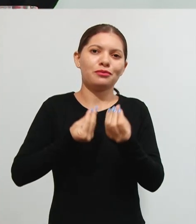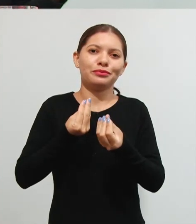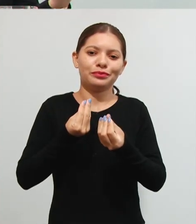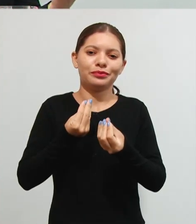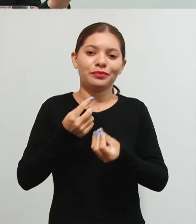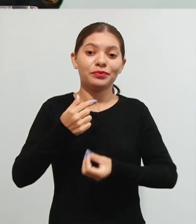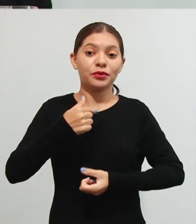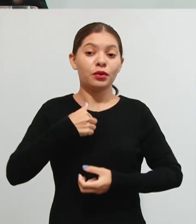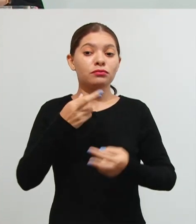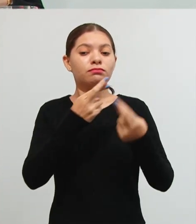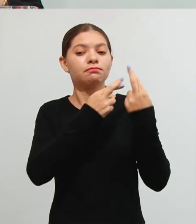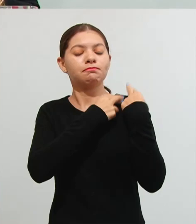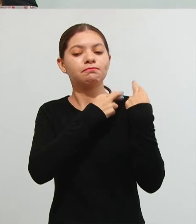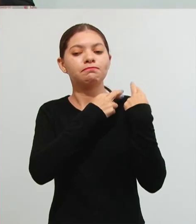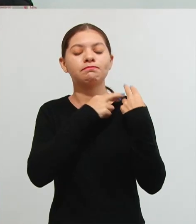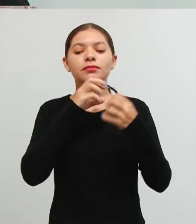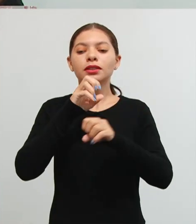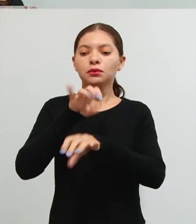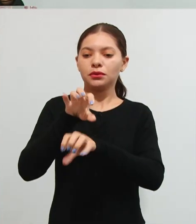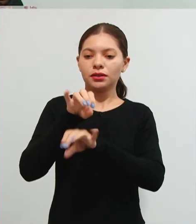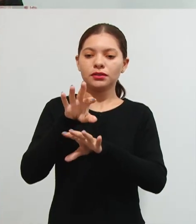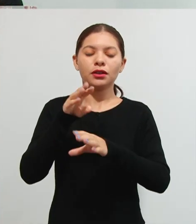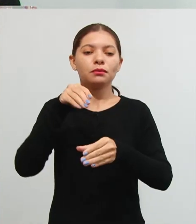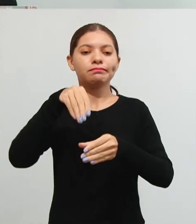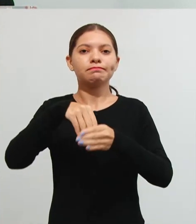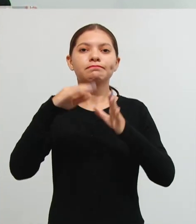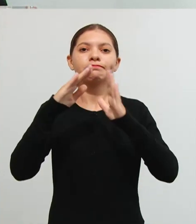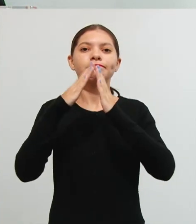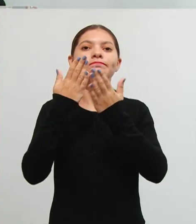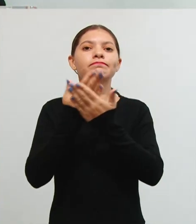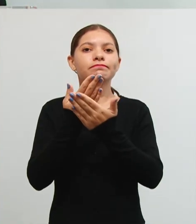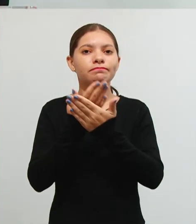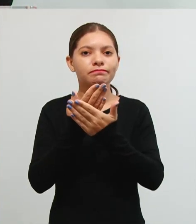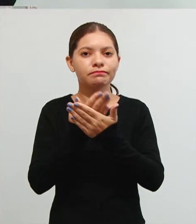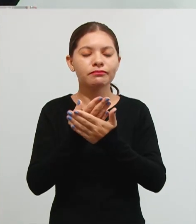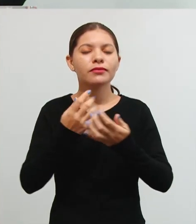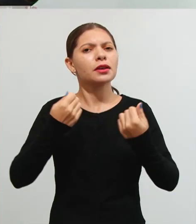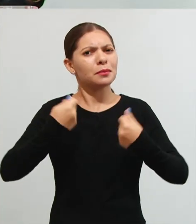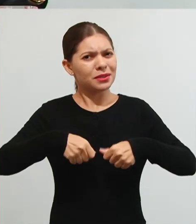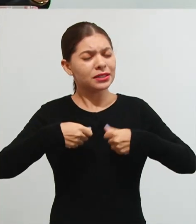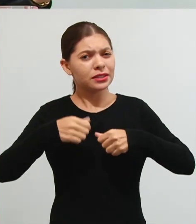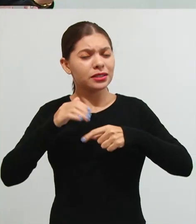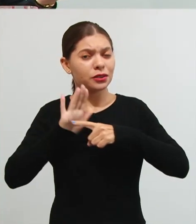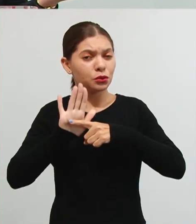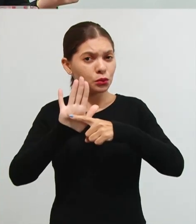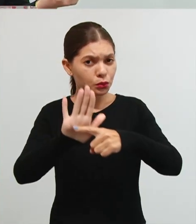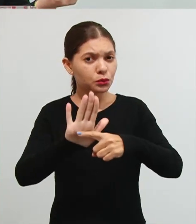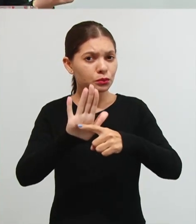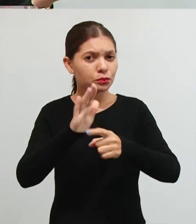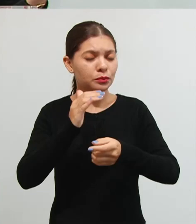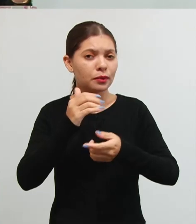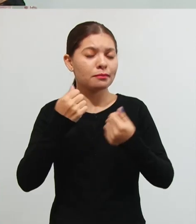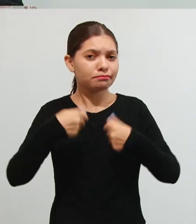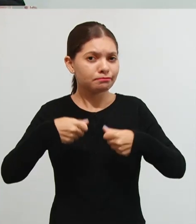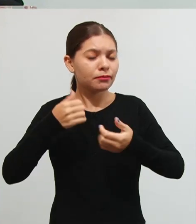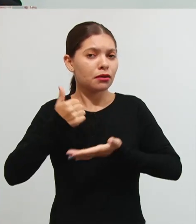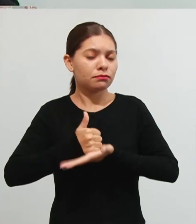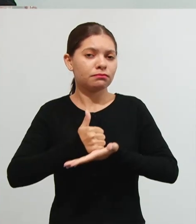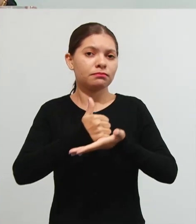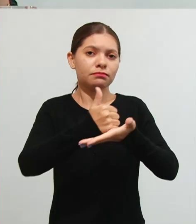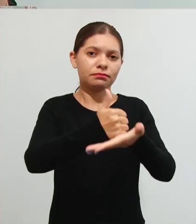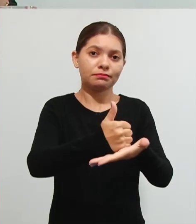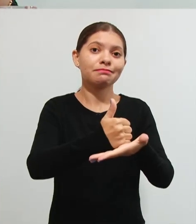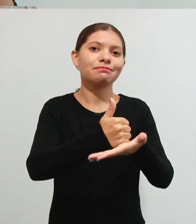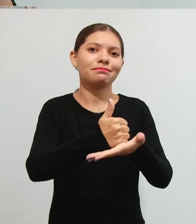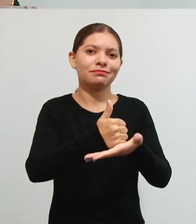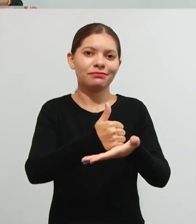na educação, na escola, né, se ele vai precisar de um suporte, se ele vai precisar de alguém para ajudar. Então,